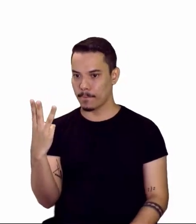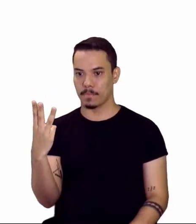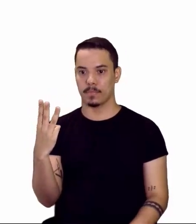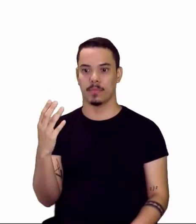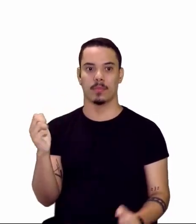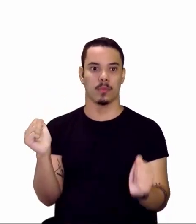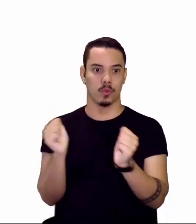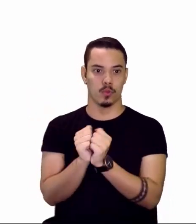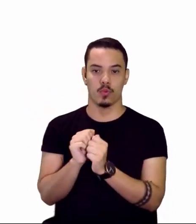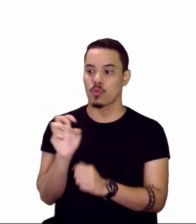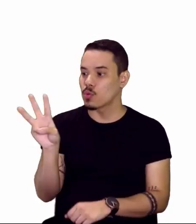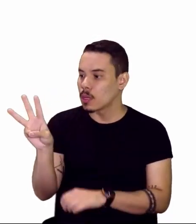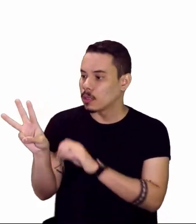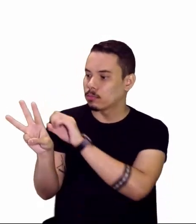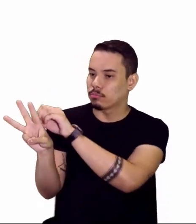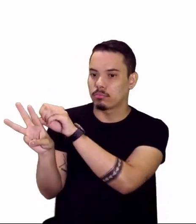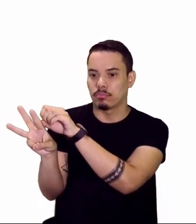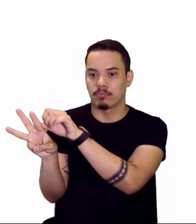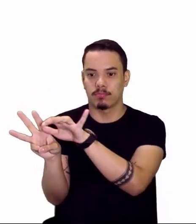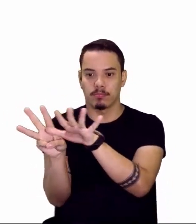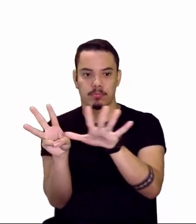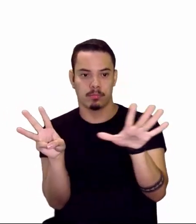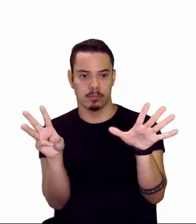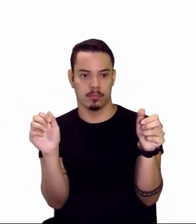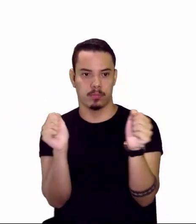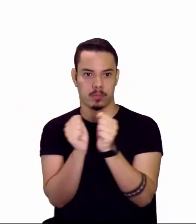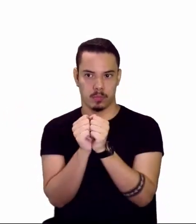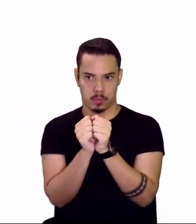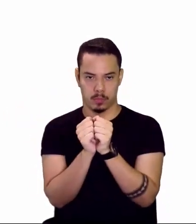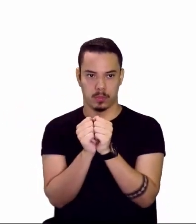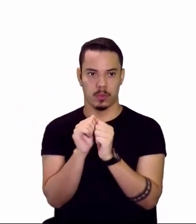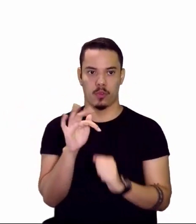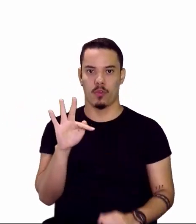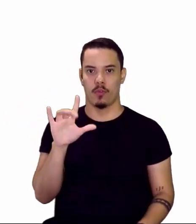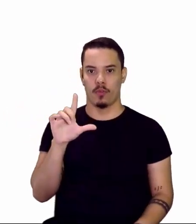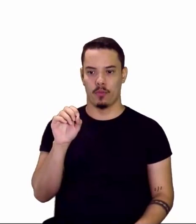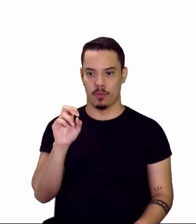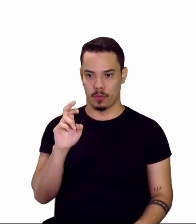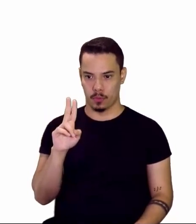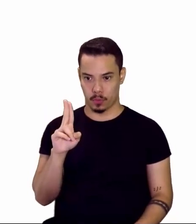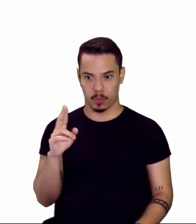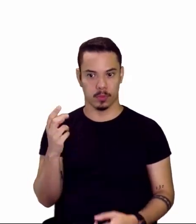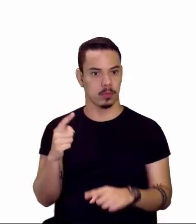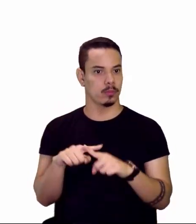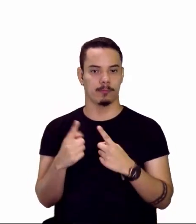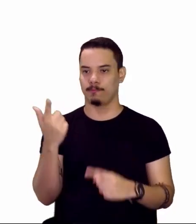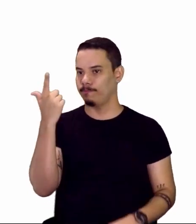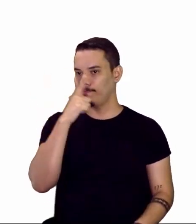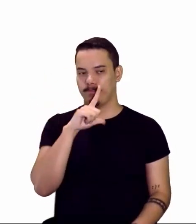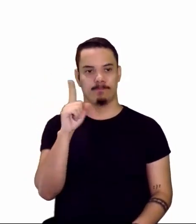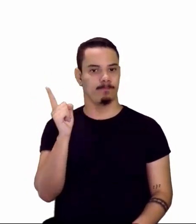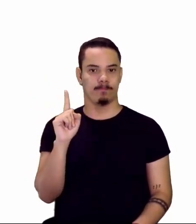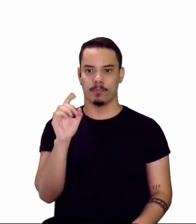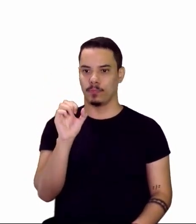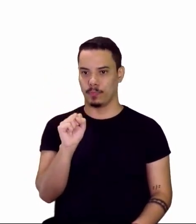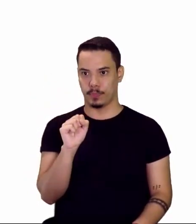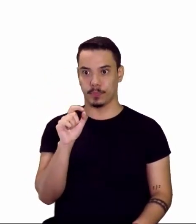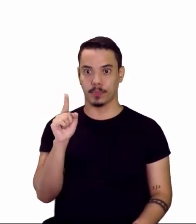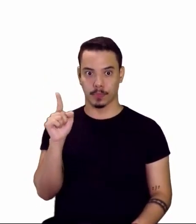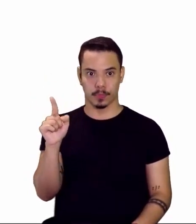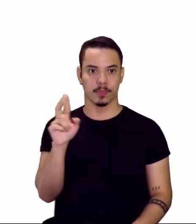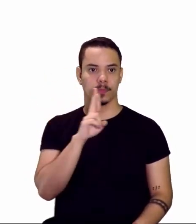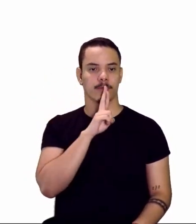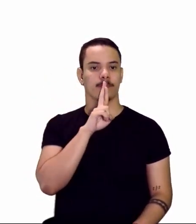ele compartilhou com o flúor, então não atingiu o octeto e essa foi